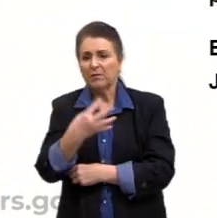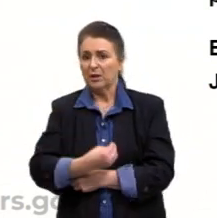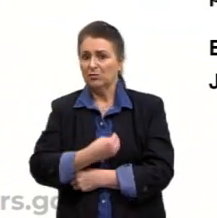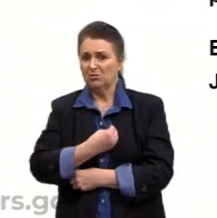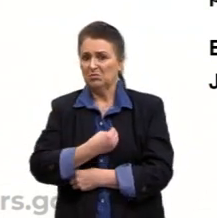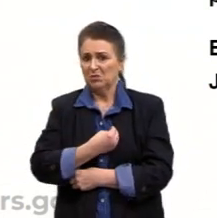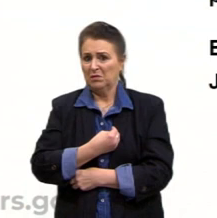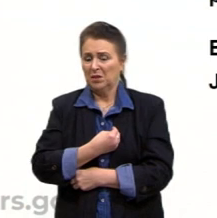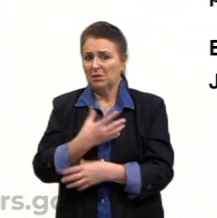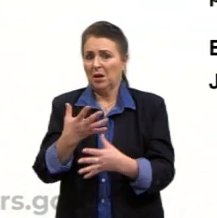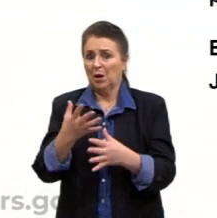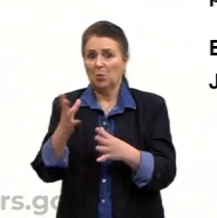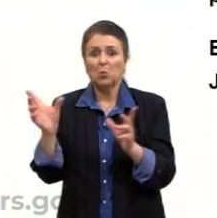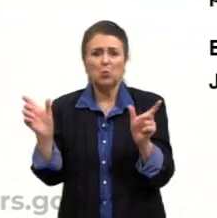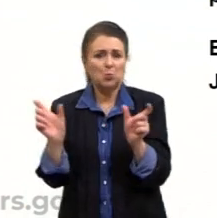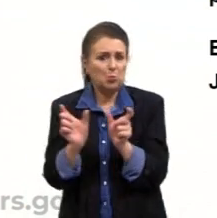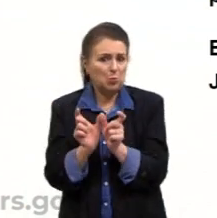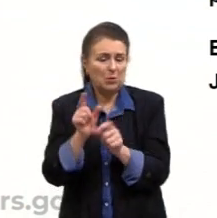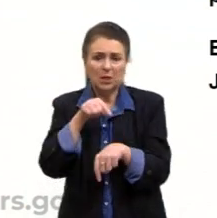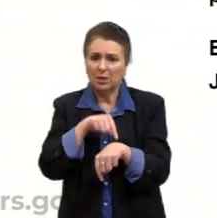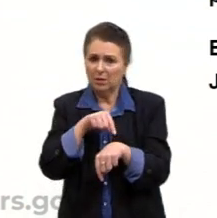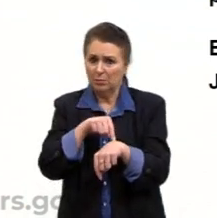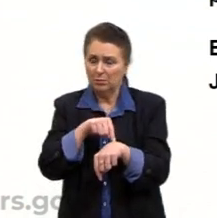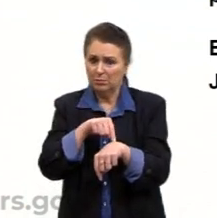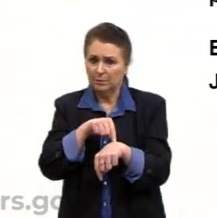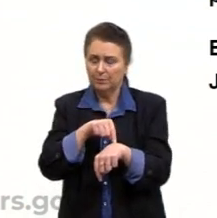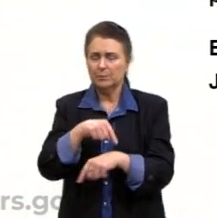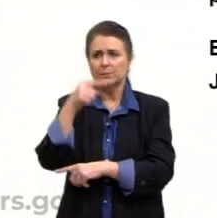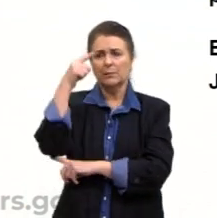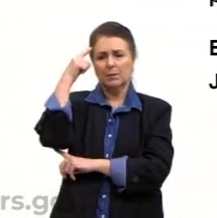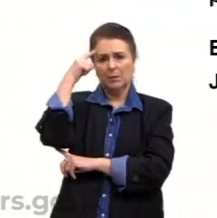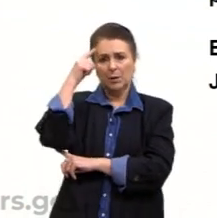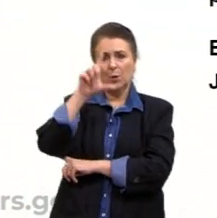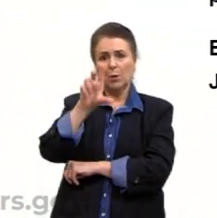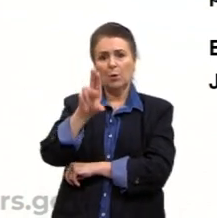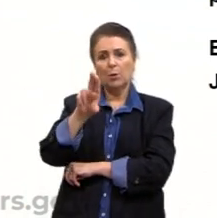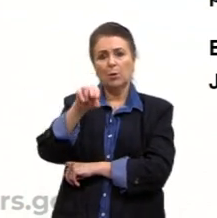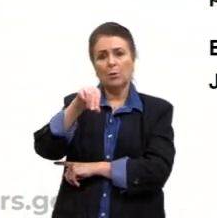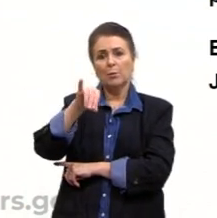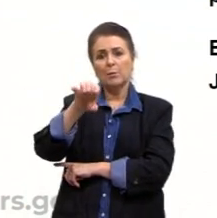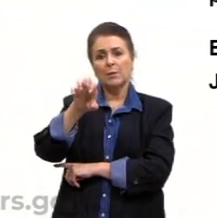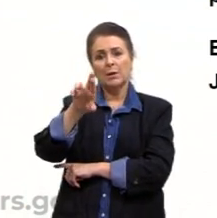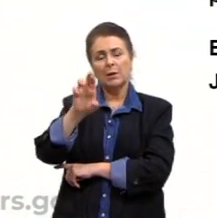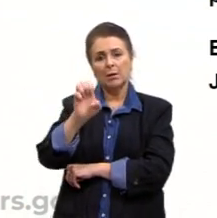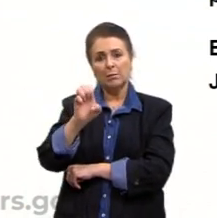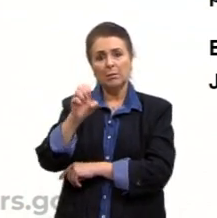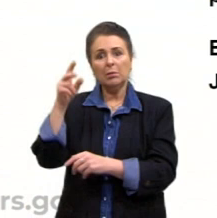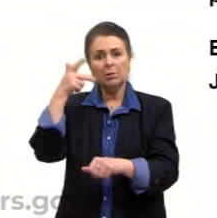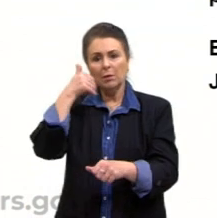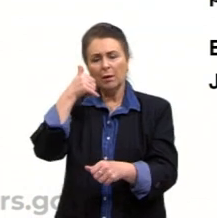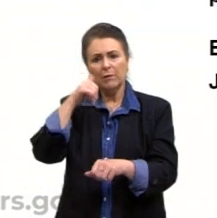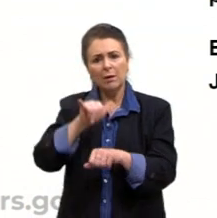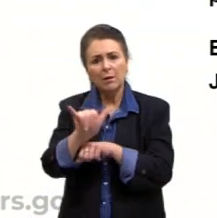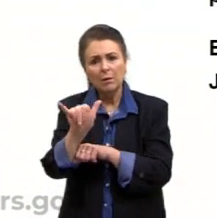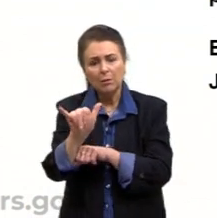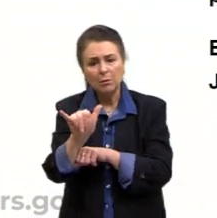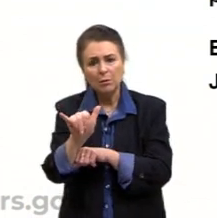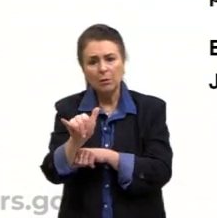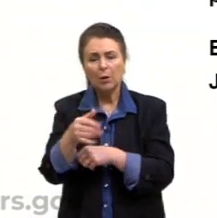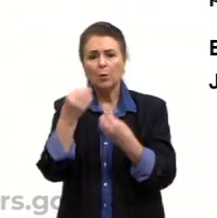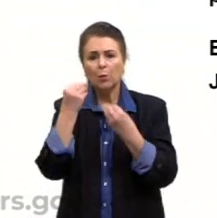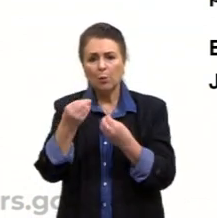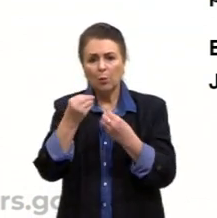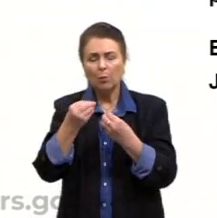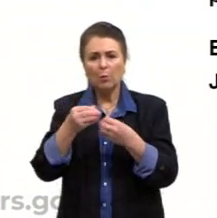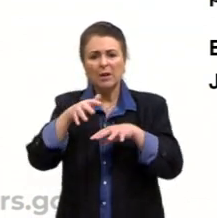breve. Logo cansaria. Lumière enganou-se. como essa estranha máquina de